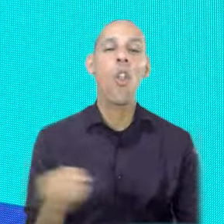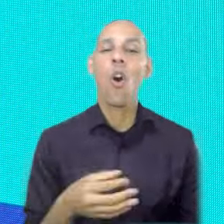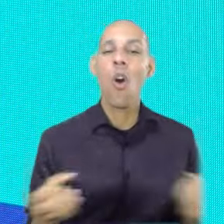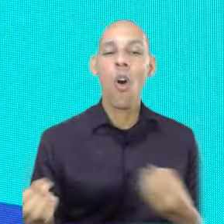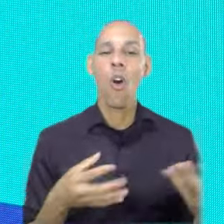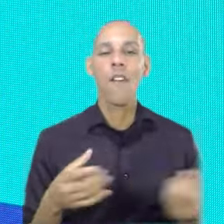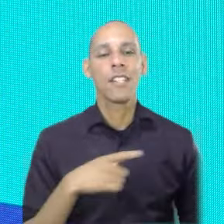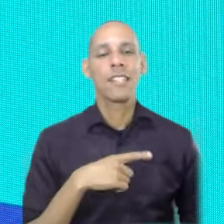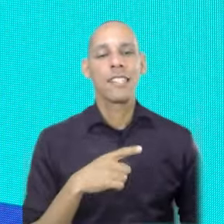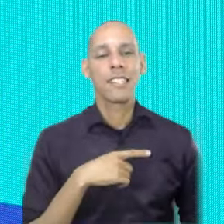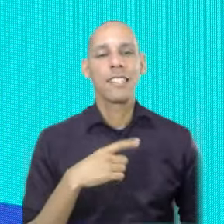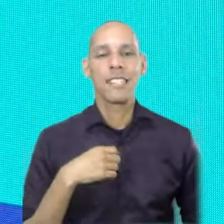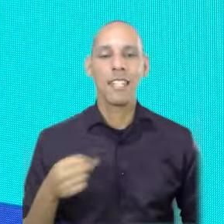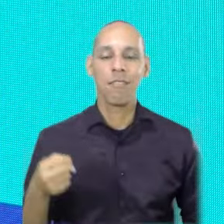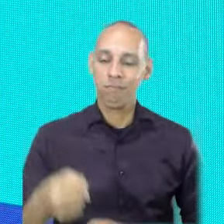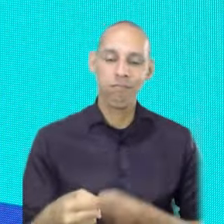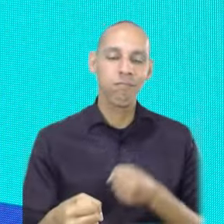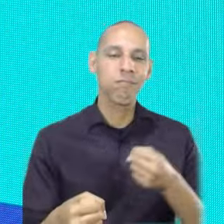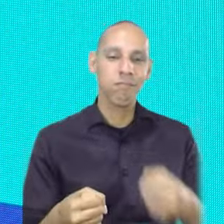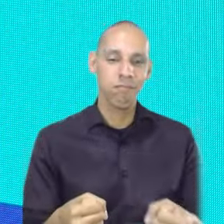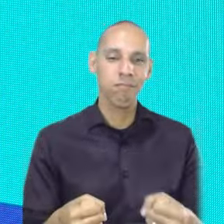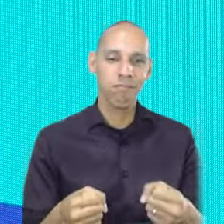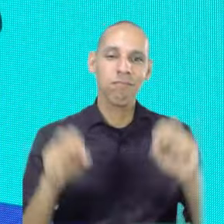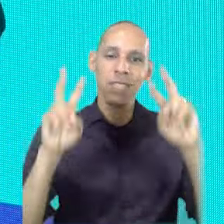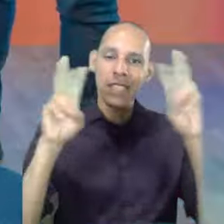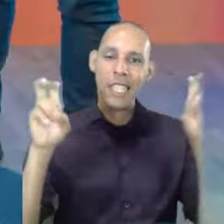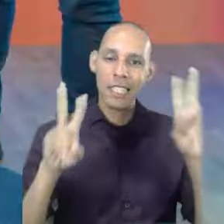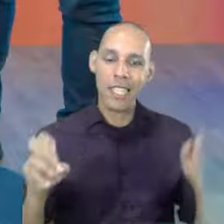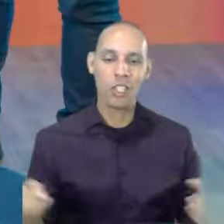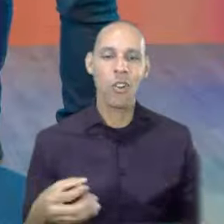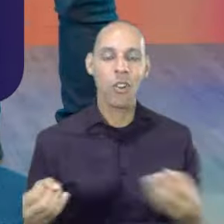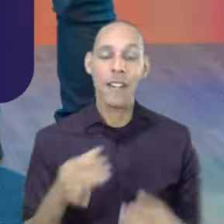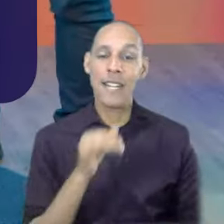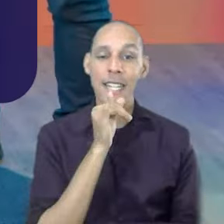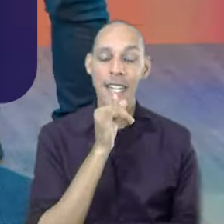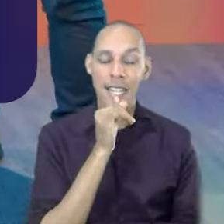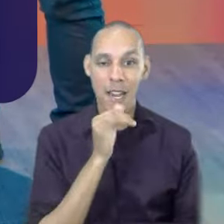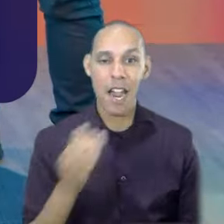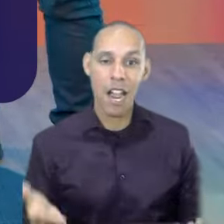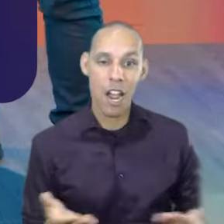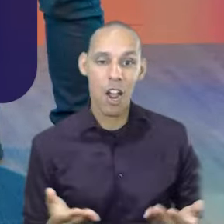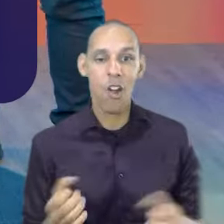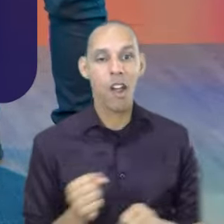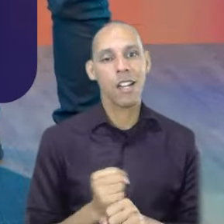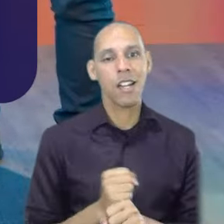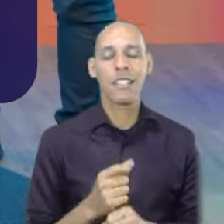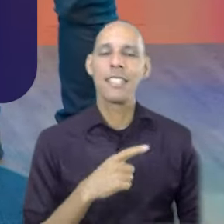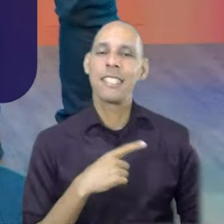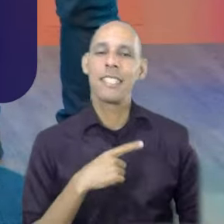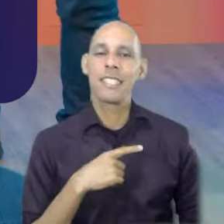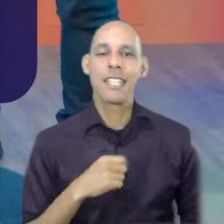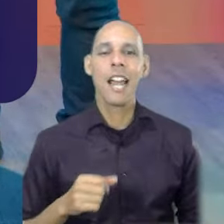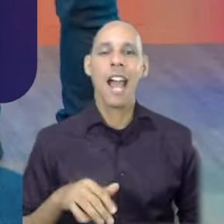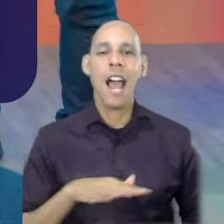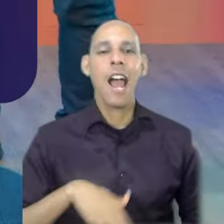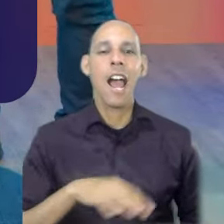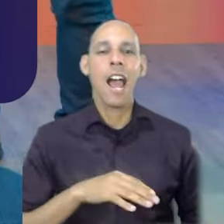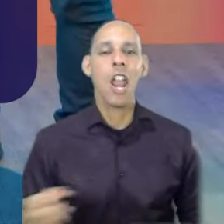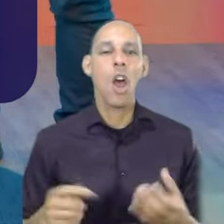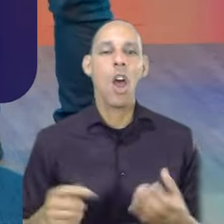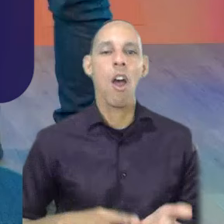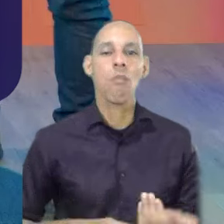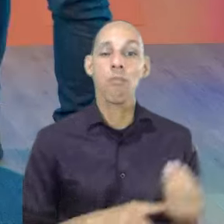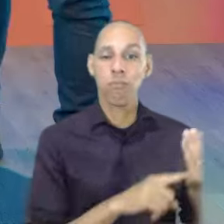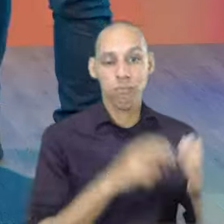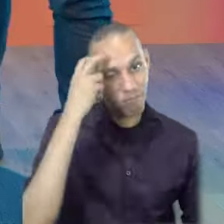né, trazendo essas temáticas inovadoras. Esse ano, por exemplo, uma grande área de inovação e tecnologia, falando de inteligência artificial,